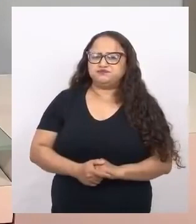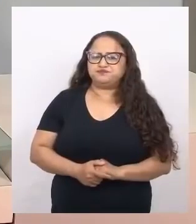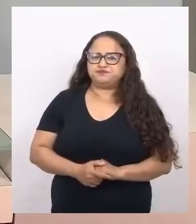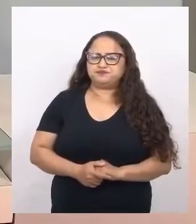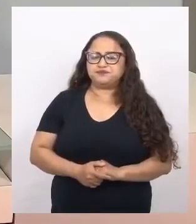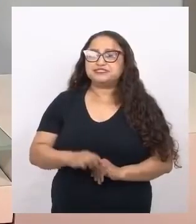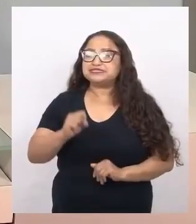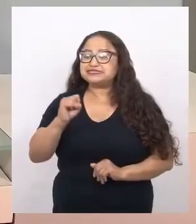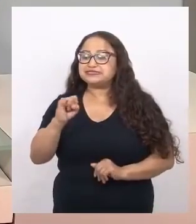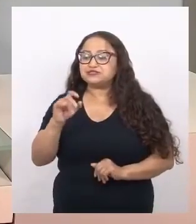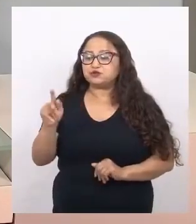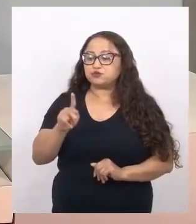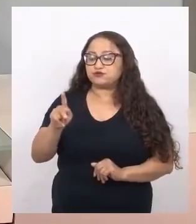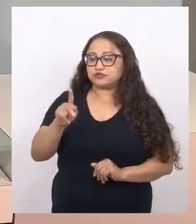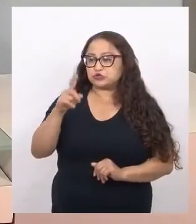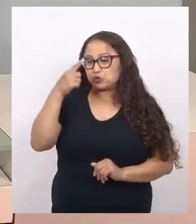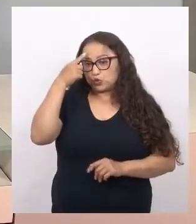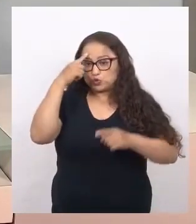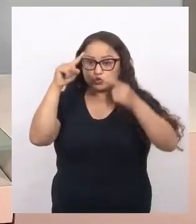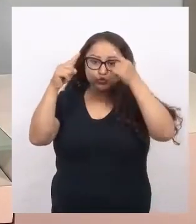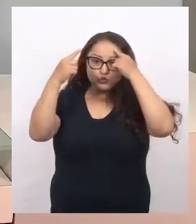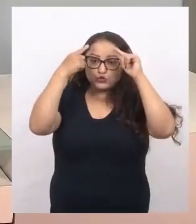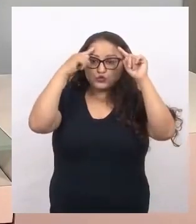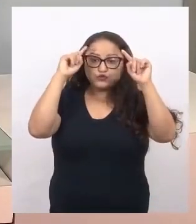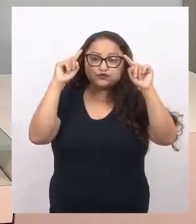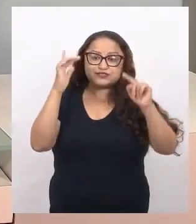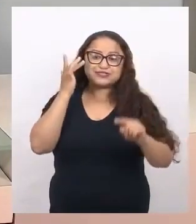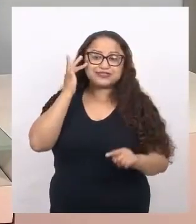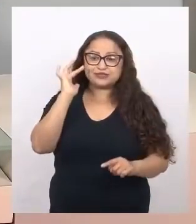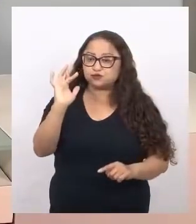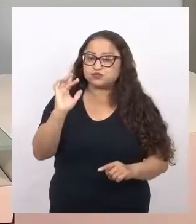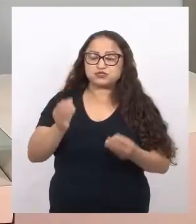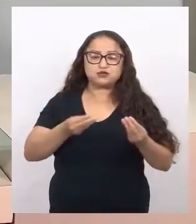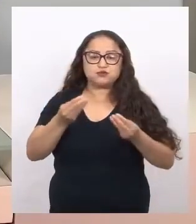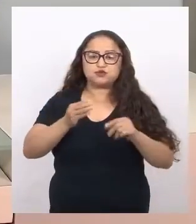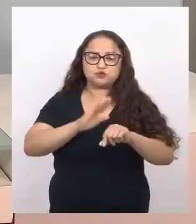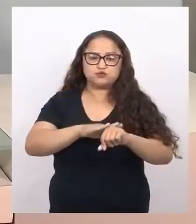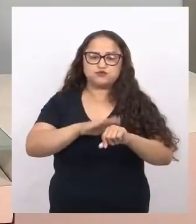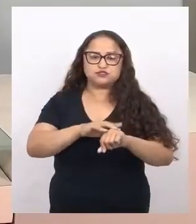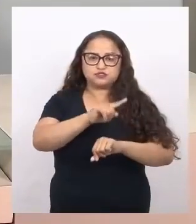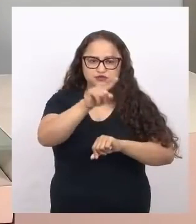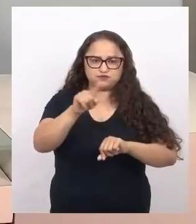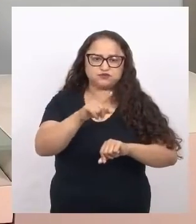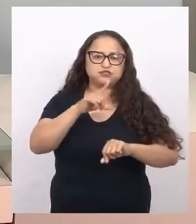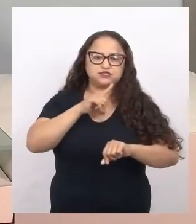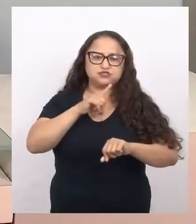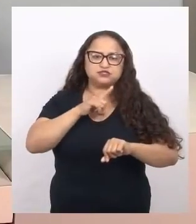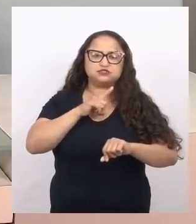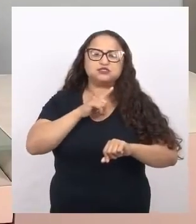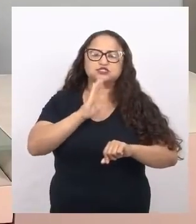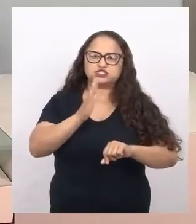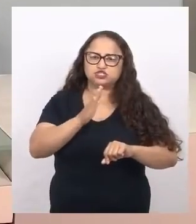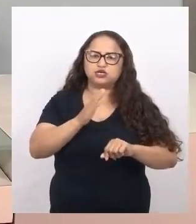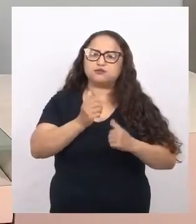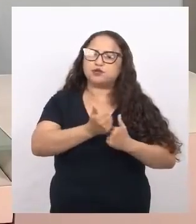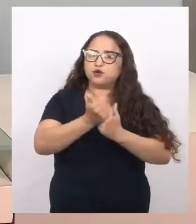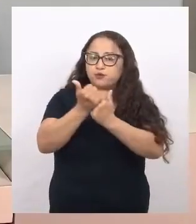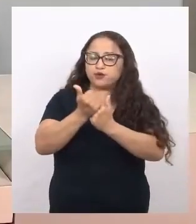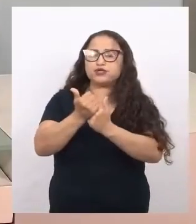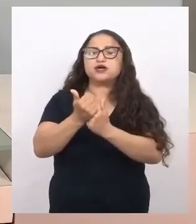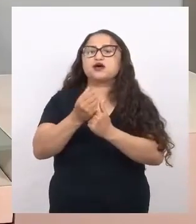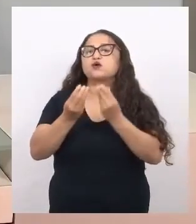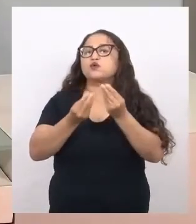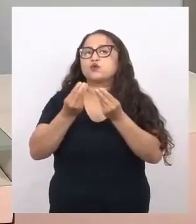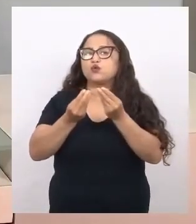um professor fique com dúvida, não saiba muito bem como fazer, vocês vão estar instruídos para apoiá-los de como será essa manifestação de